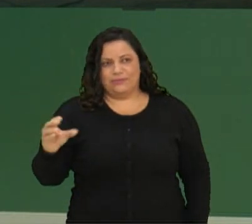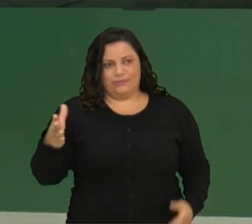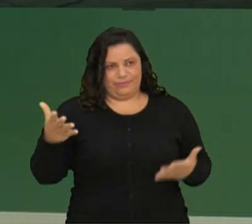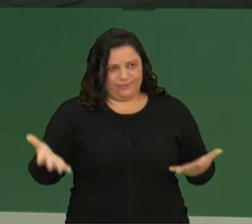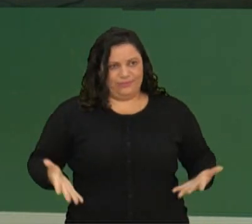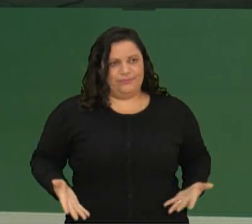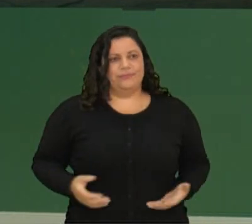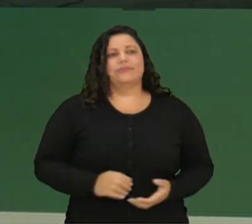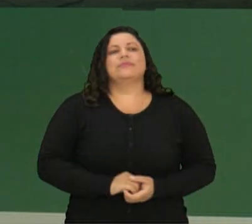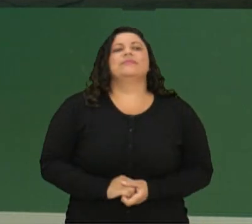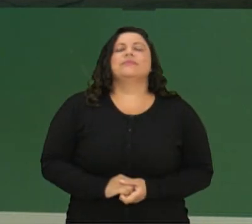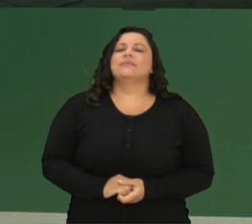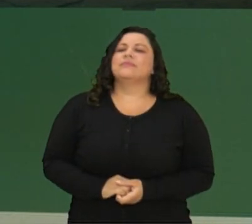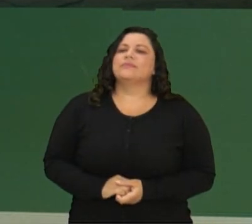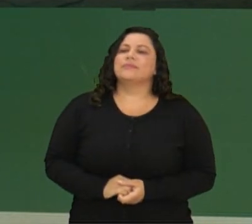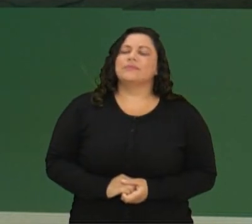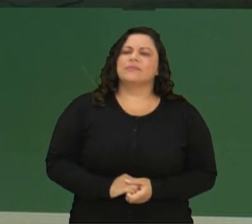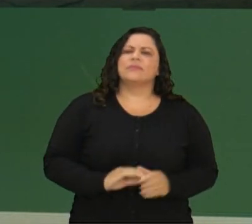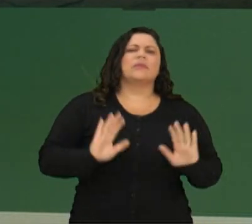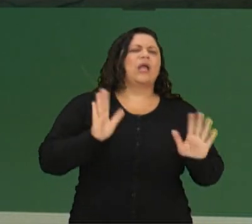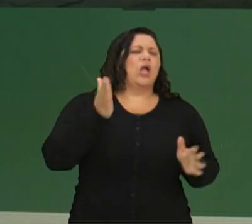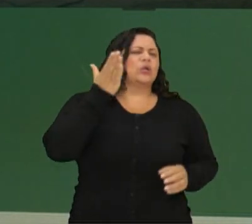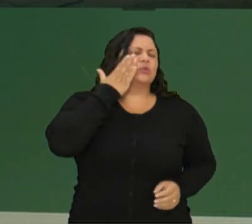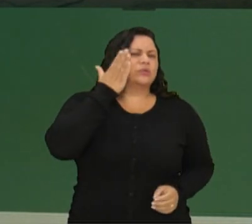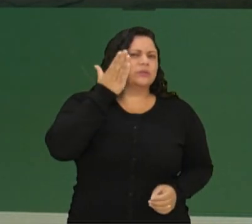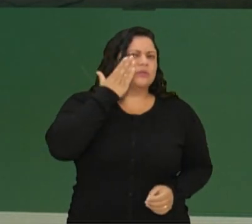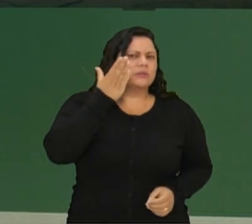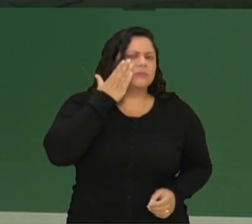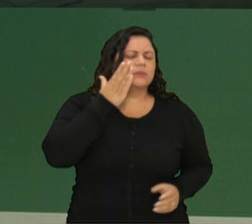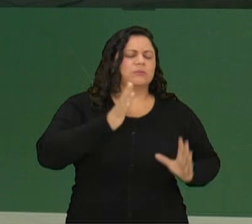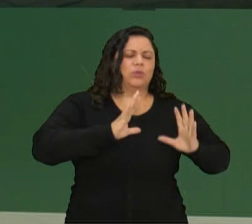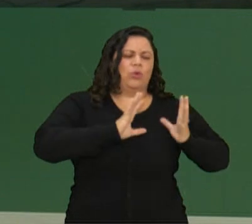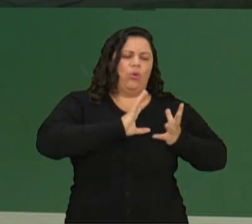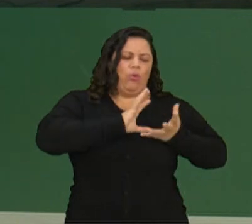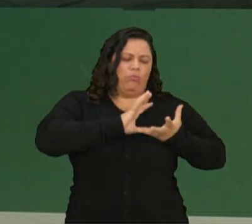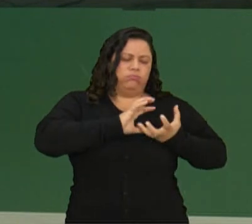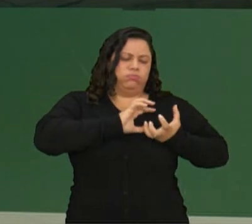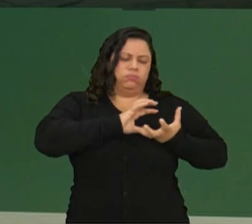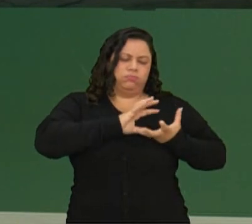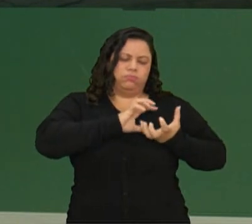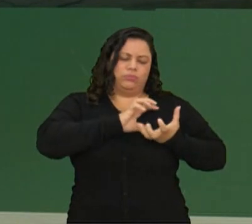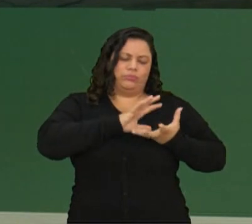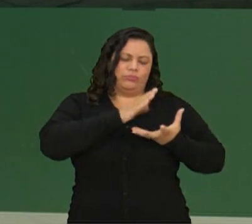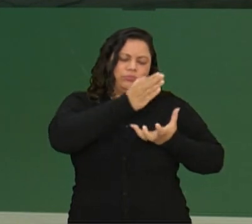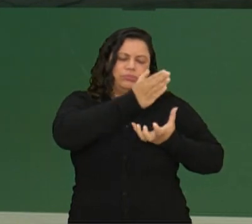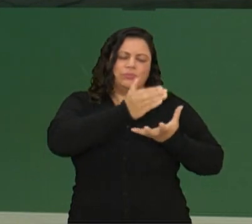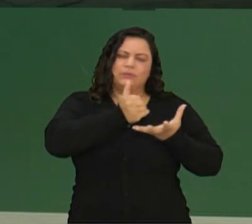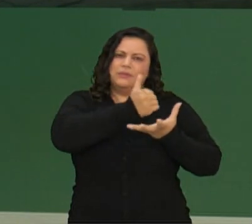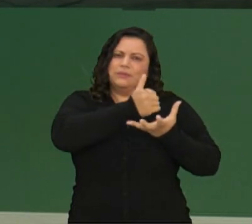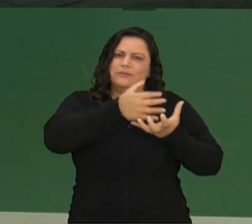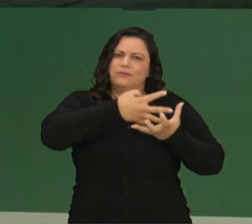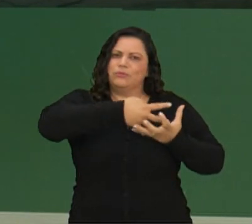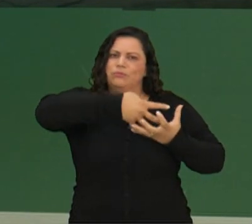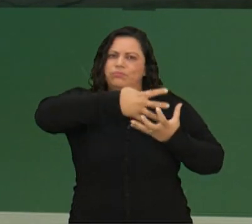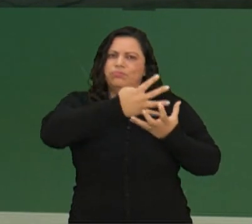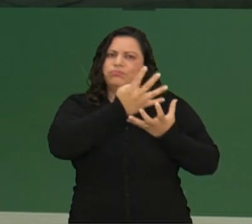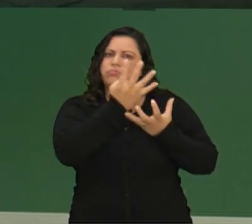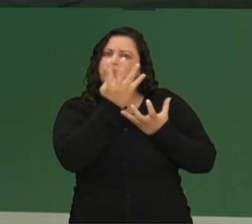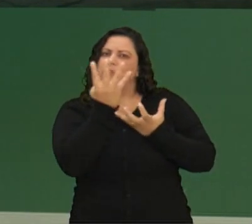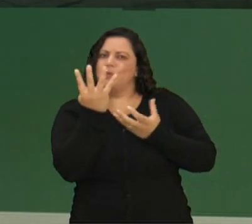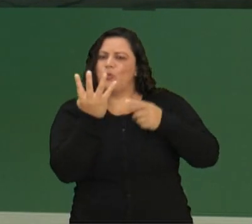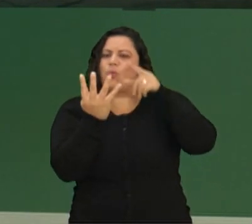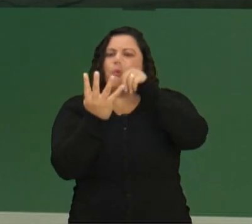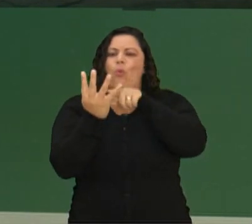Seguindo aqui, então, nós já sabemos, então, que o coração é dividido em 4 cavidades, né? Os átrios, os ventrículos, que